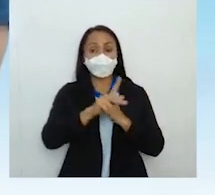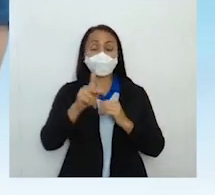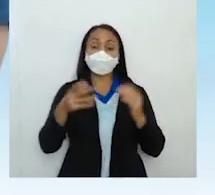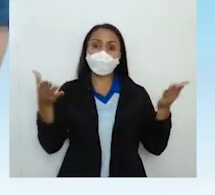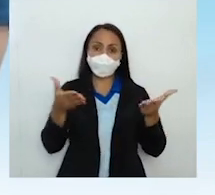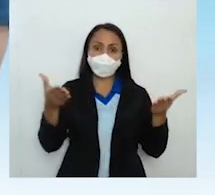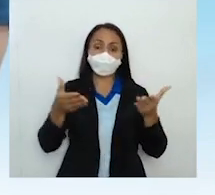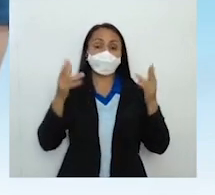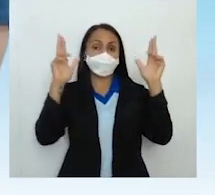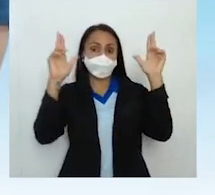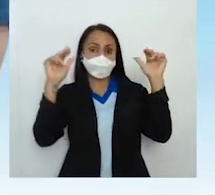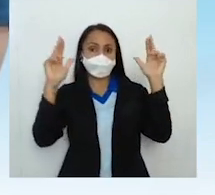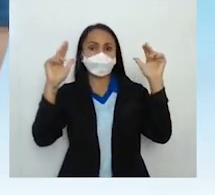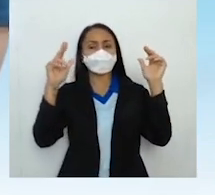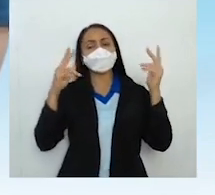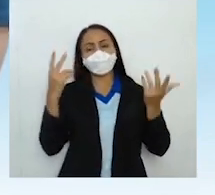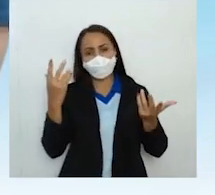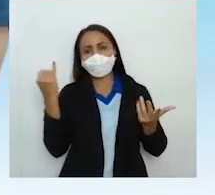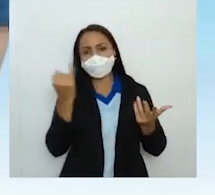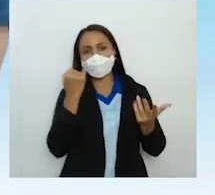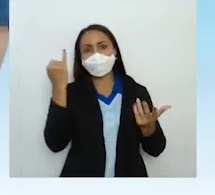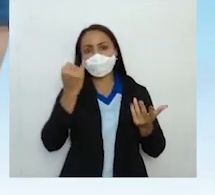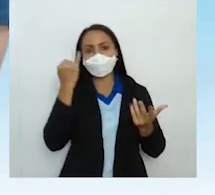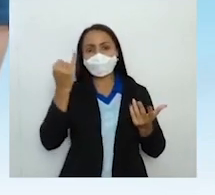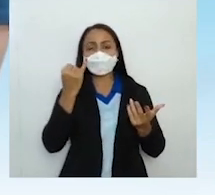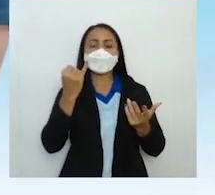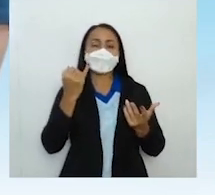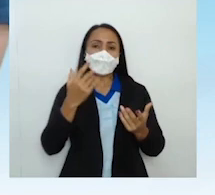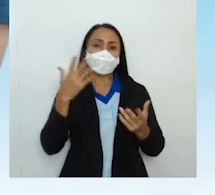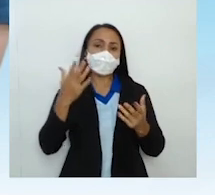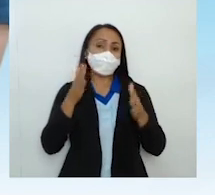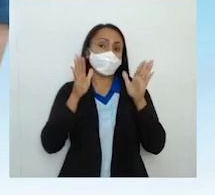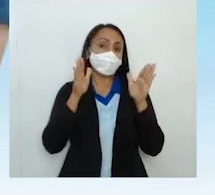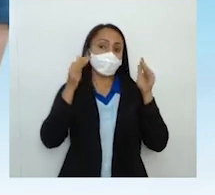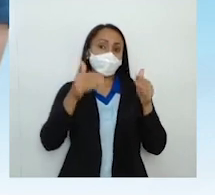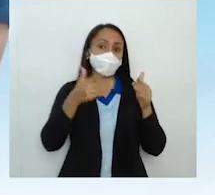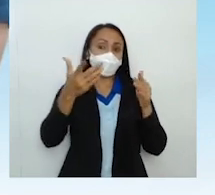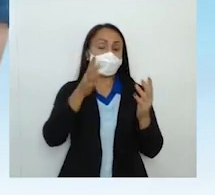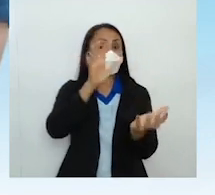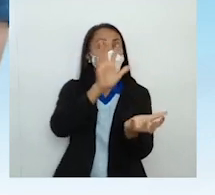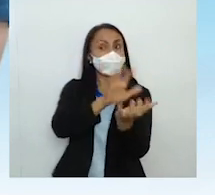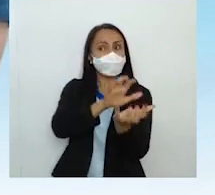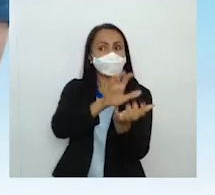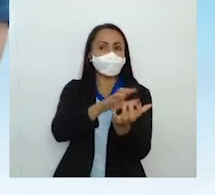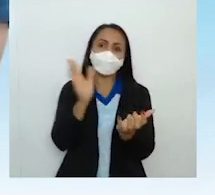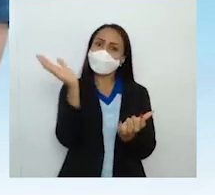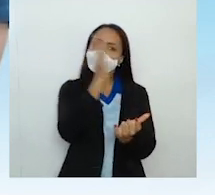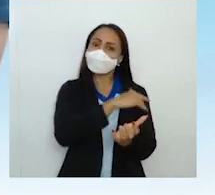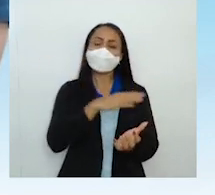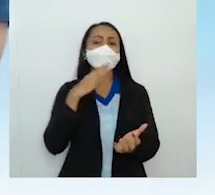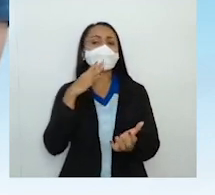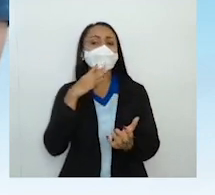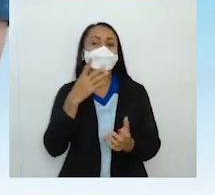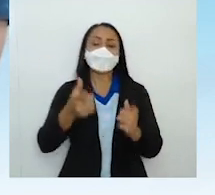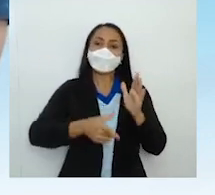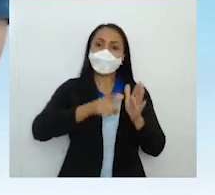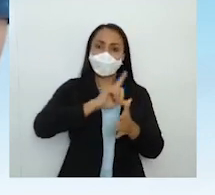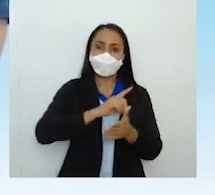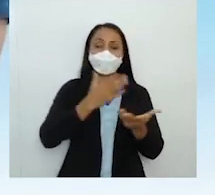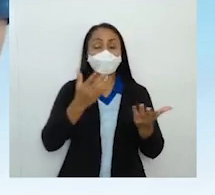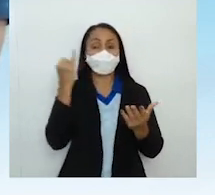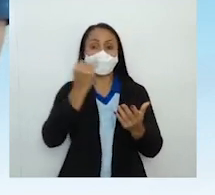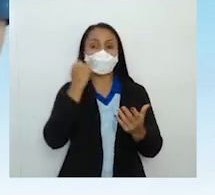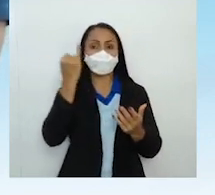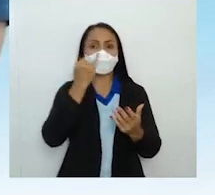o assunto é bem interessante, ele diz bem respeito à questão do Recife, vamos conhecer. Mas antes disso, é